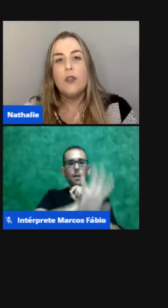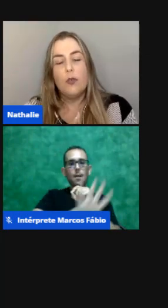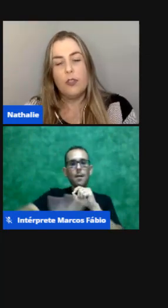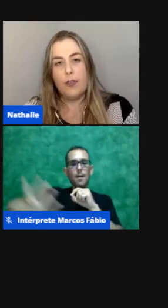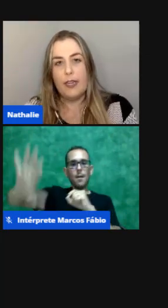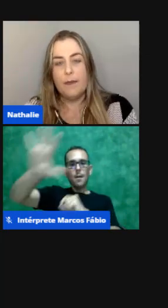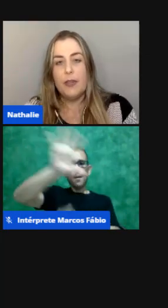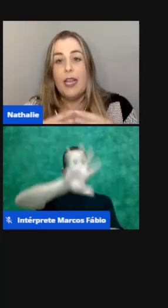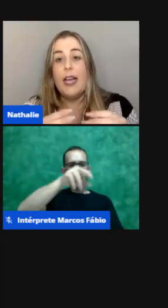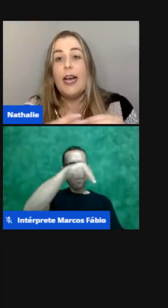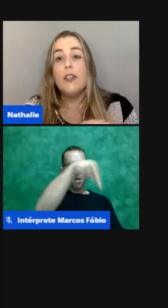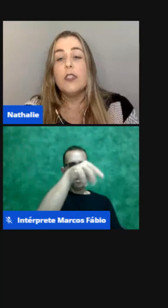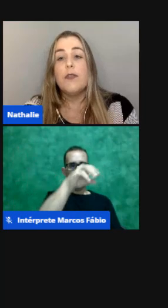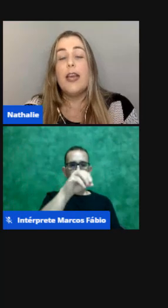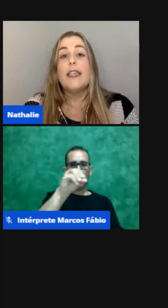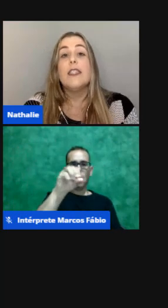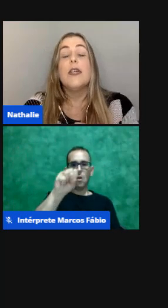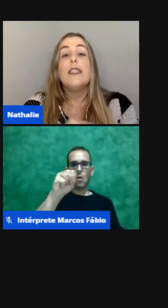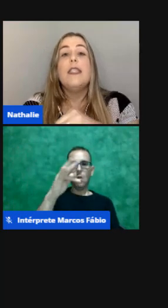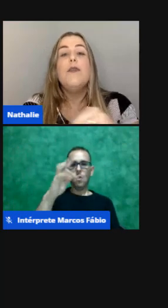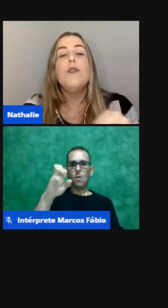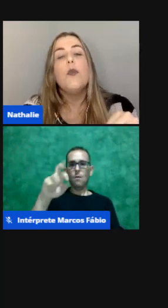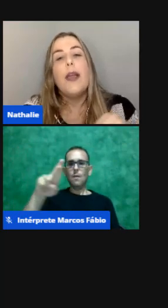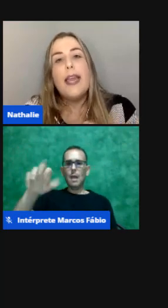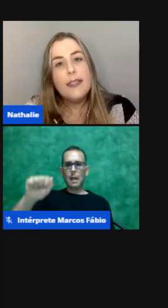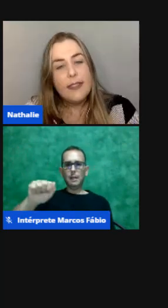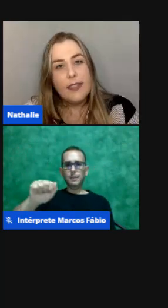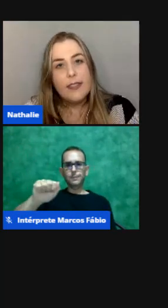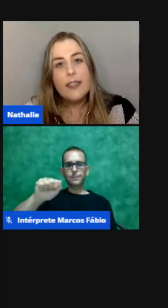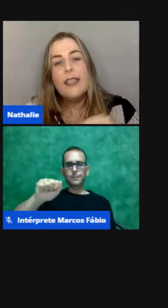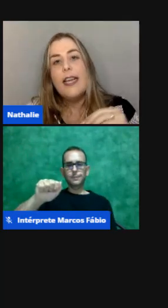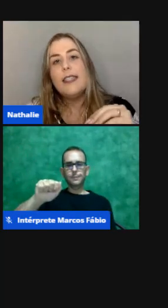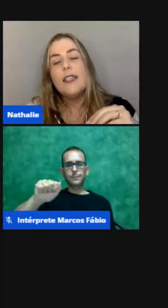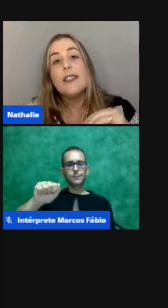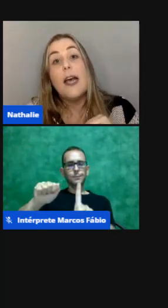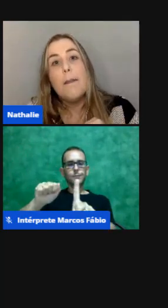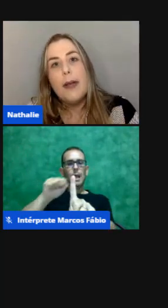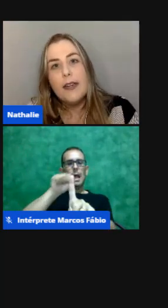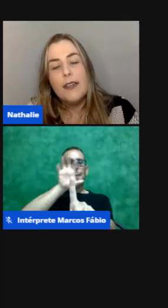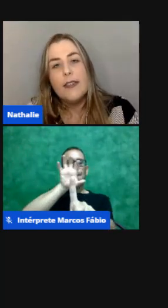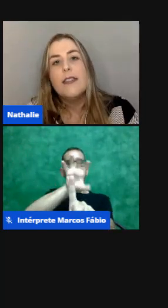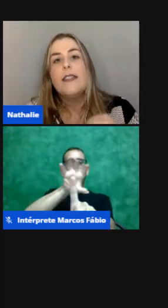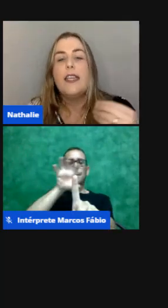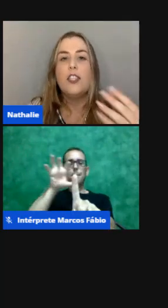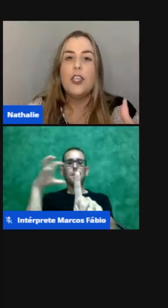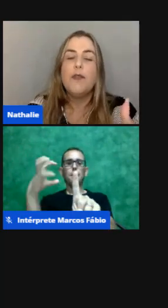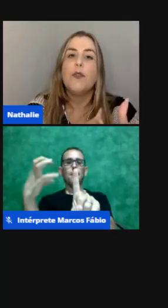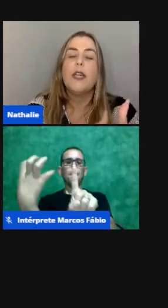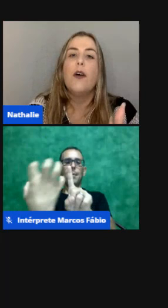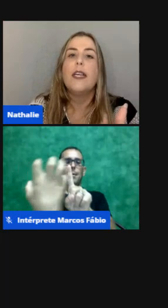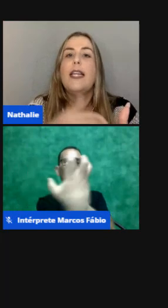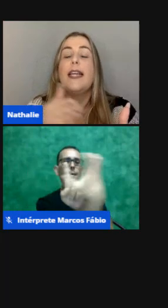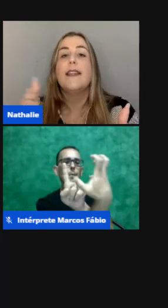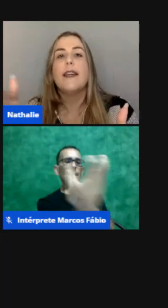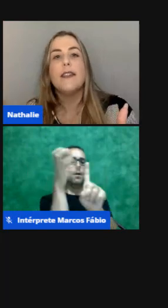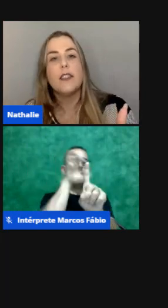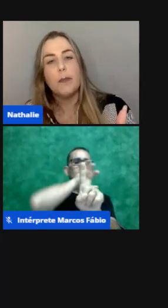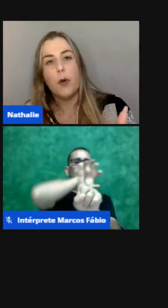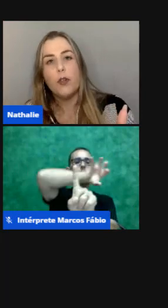é a noosfera? A noosfera são as influências que esse saber científico, na hora